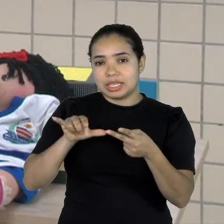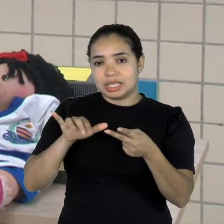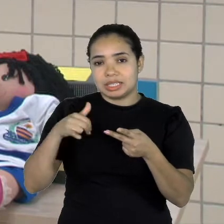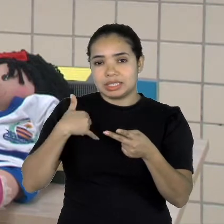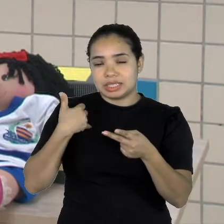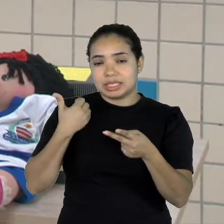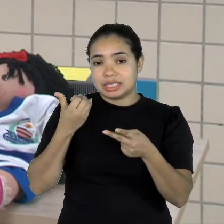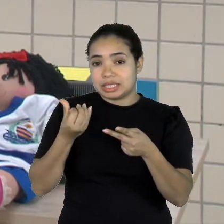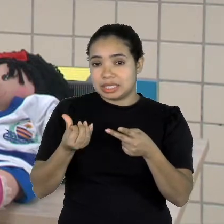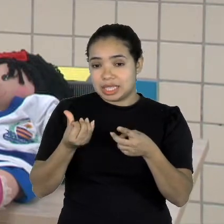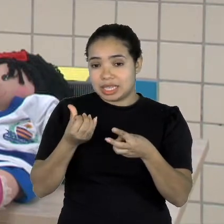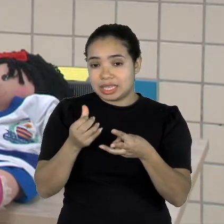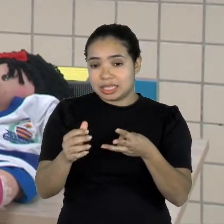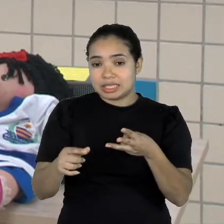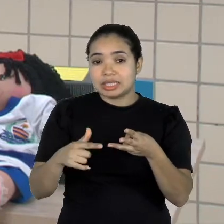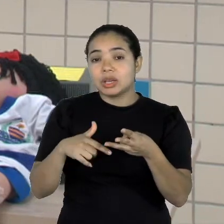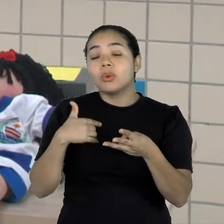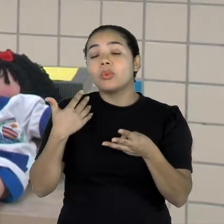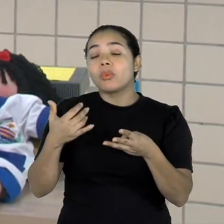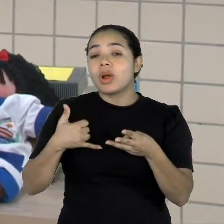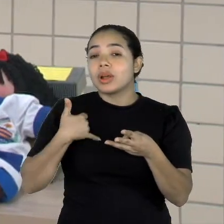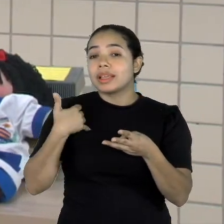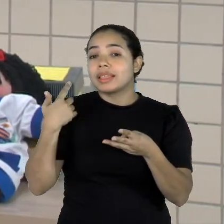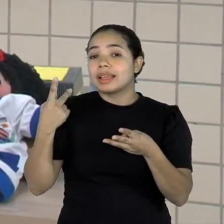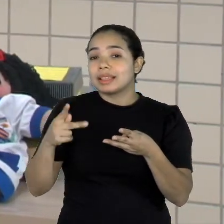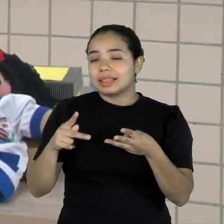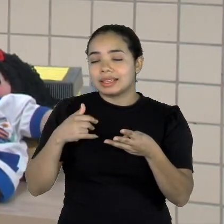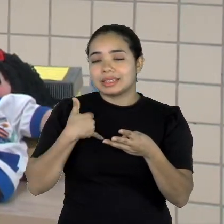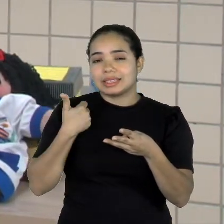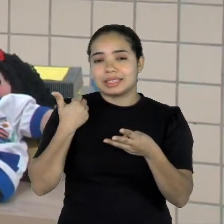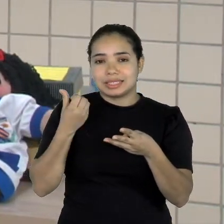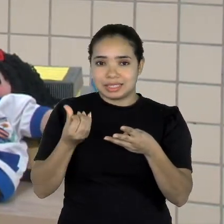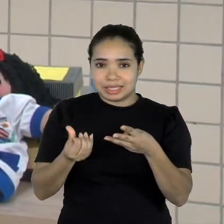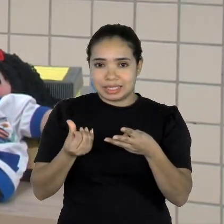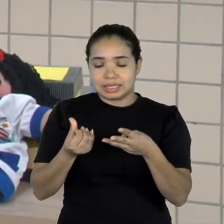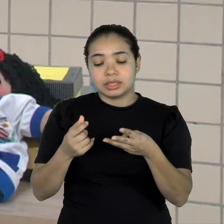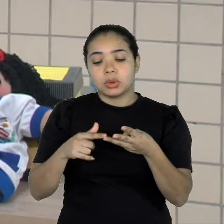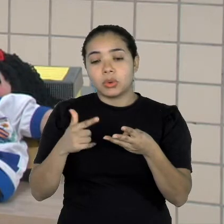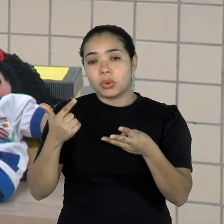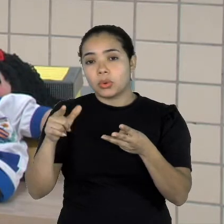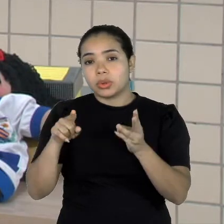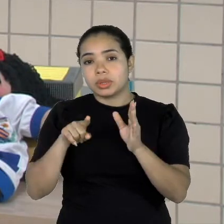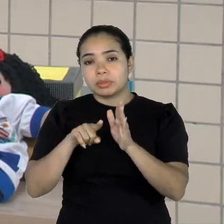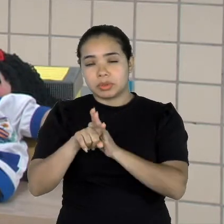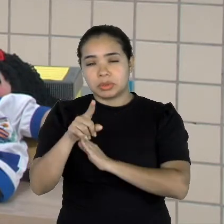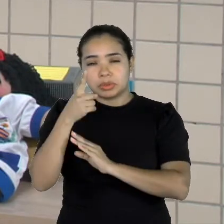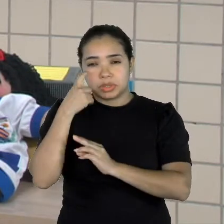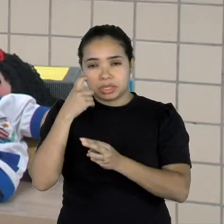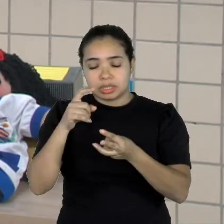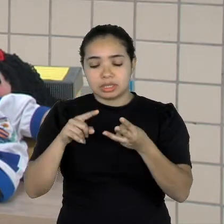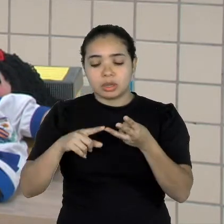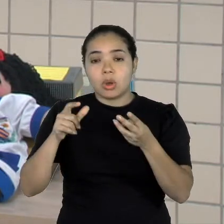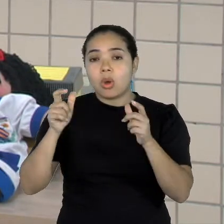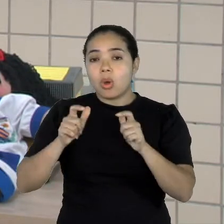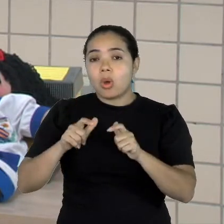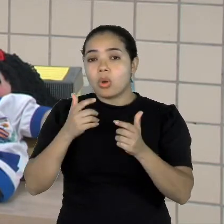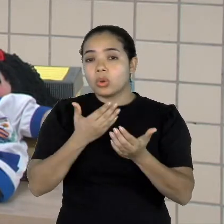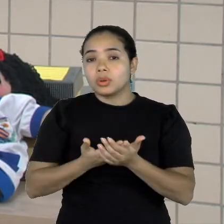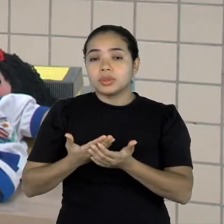6 anos. Então, qual é a idade dele? 6 anos. A outra pergunta que também é interessante, onde ele